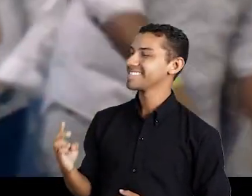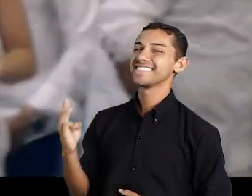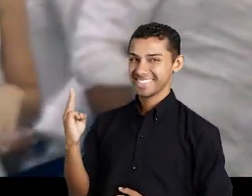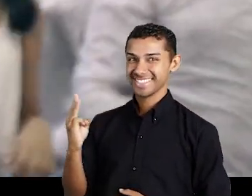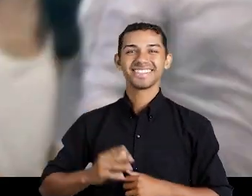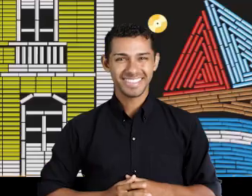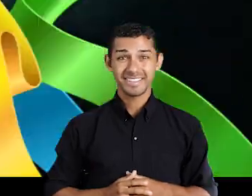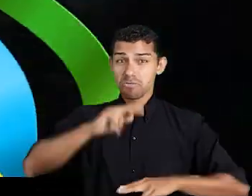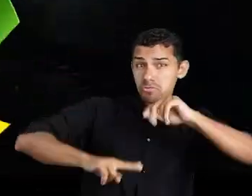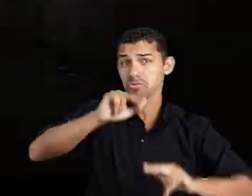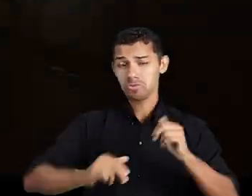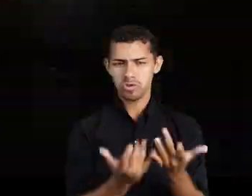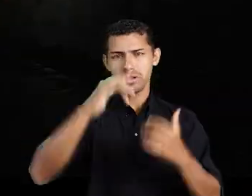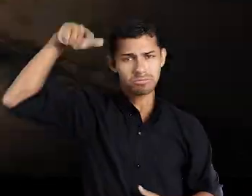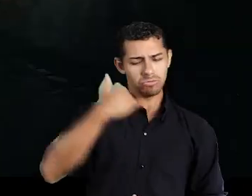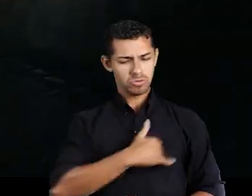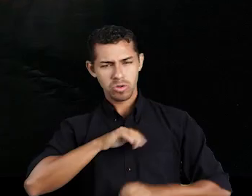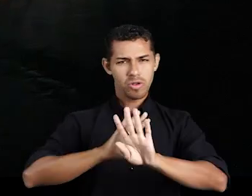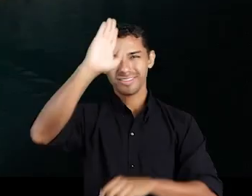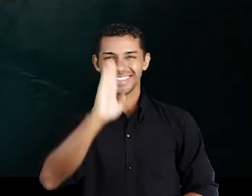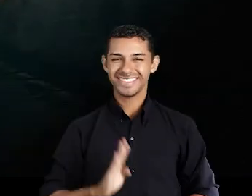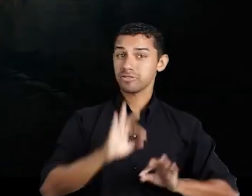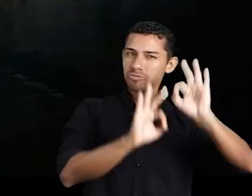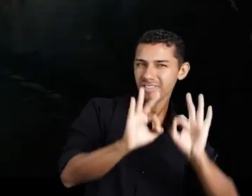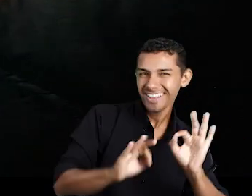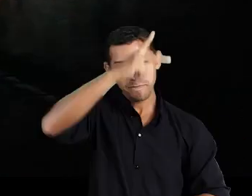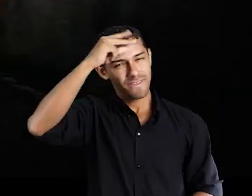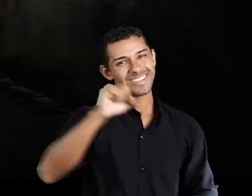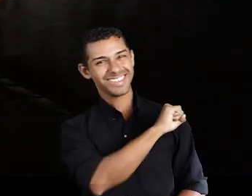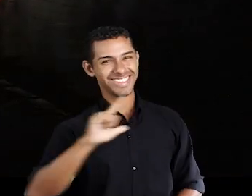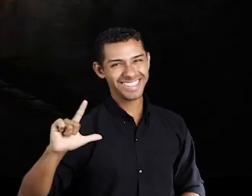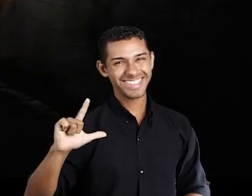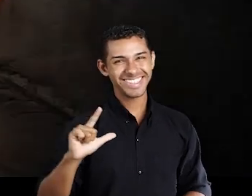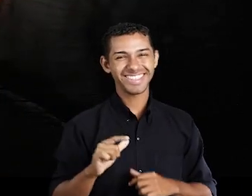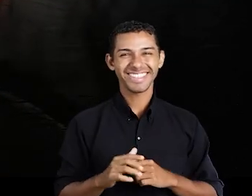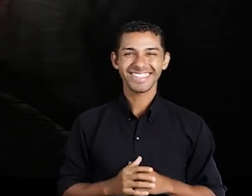e Isadora Pompeu. São João de São Luís, o Guarnicê do Brasil. Realização Prefeitura de São Luís.